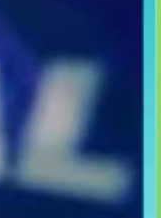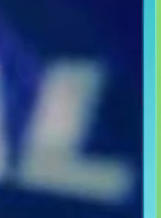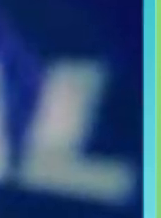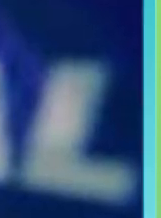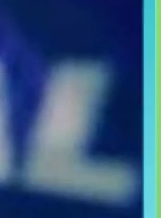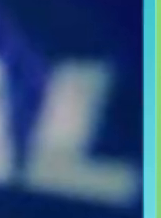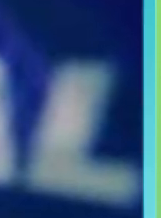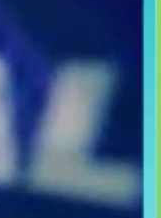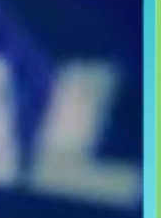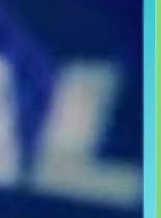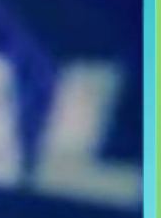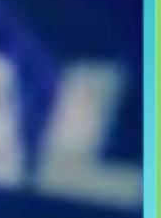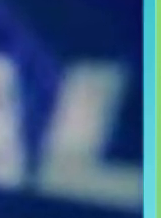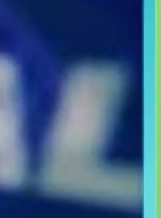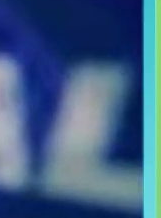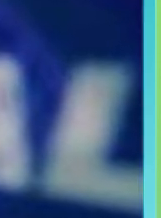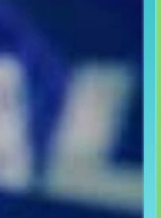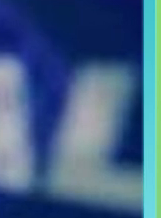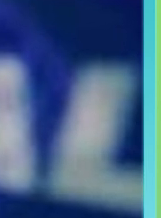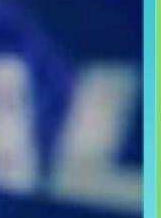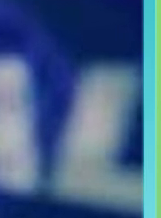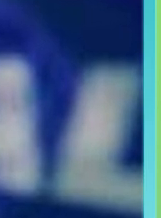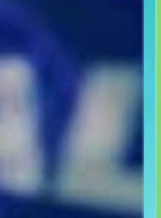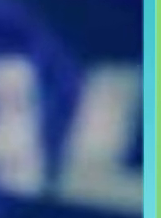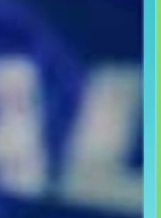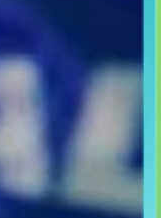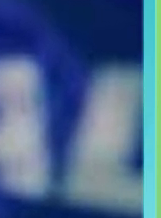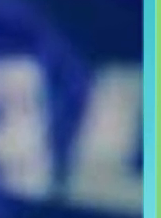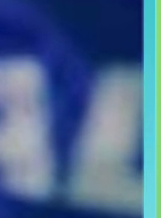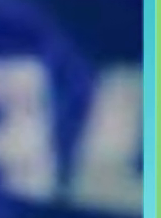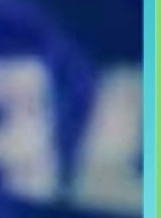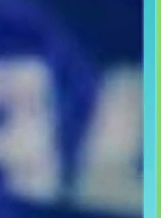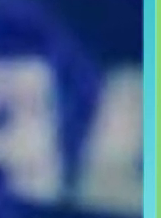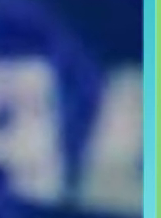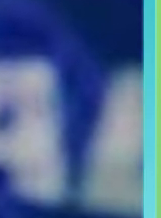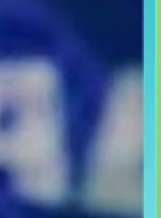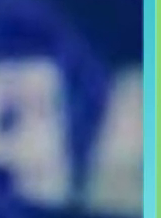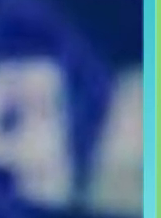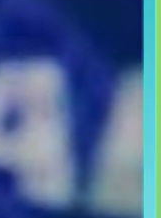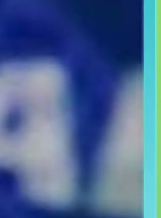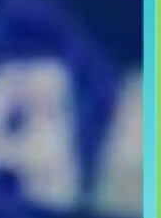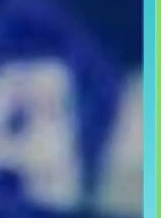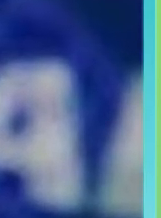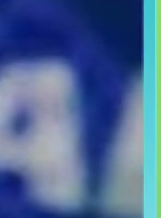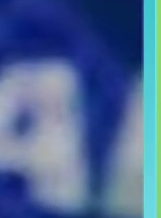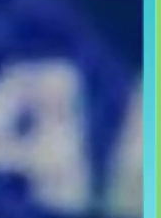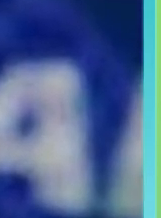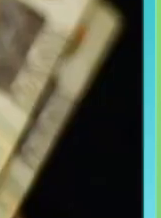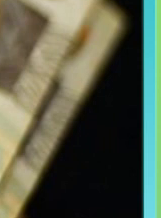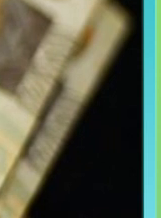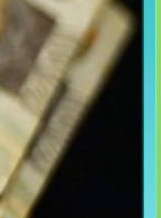Pompeo de Mattos direto do plenário na Câmara dos Deputados em respeito do 14º salário para todos os